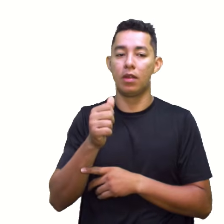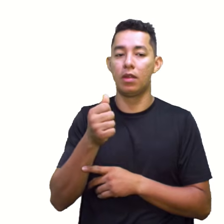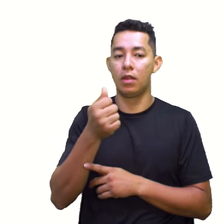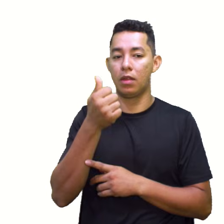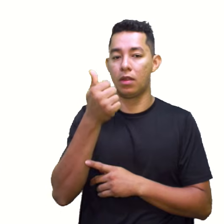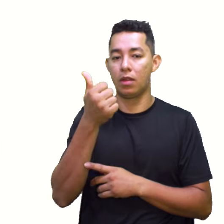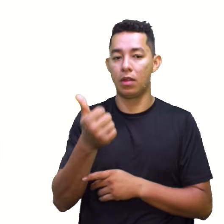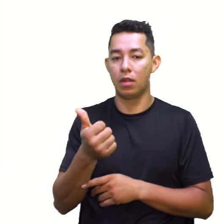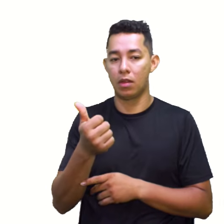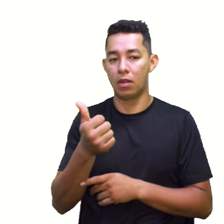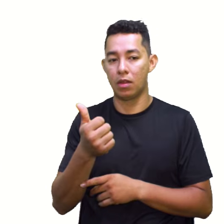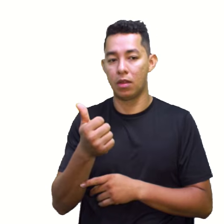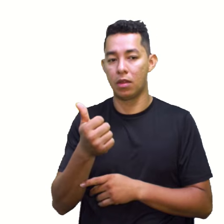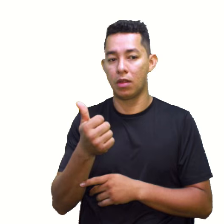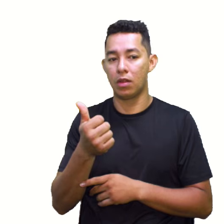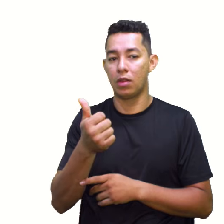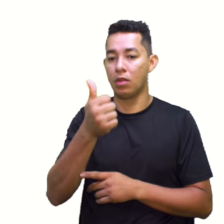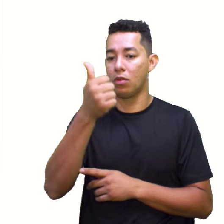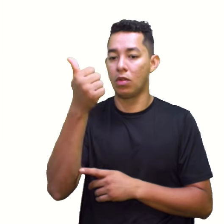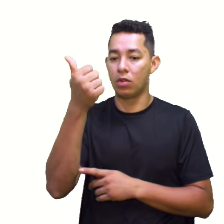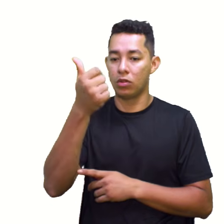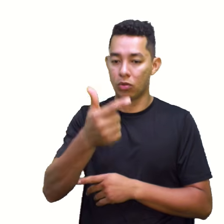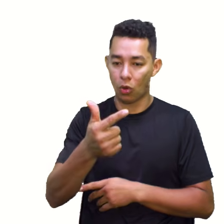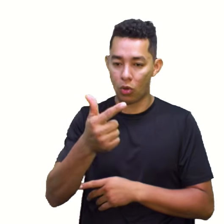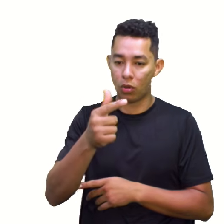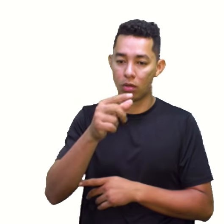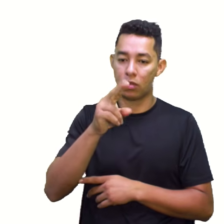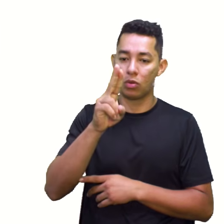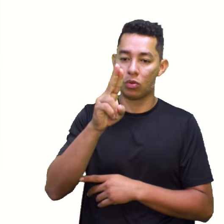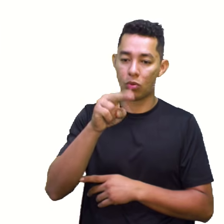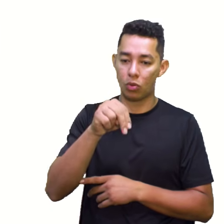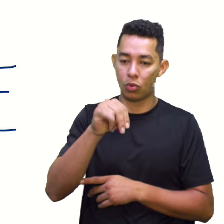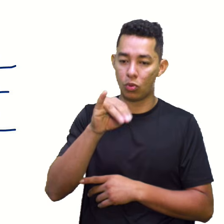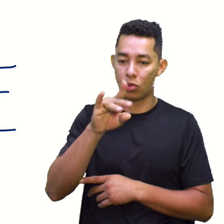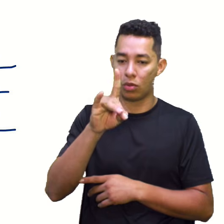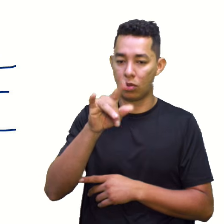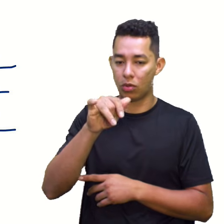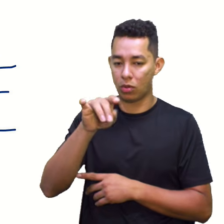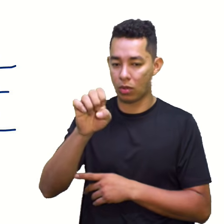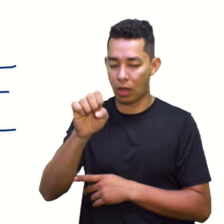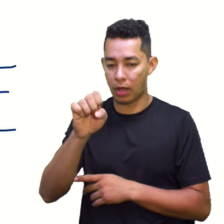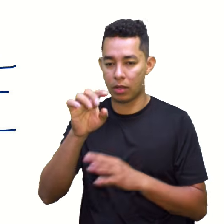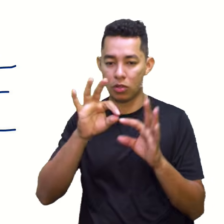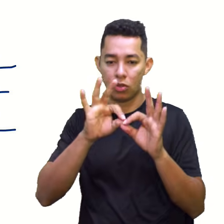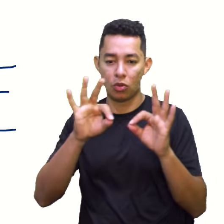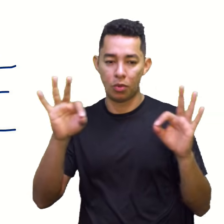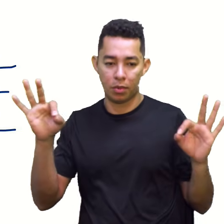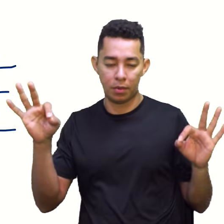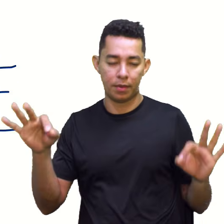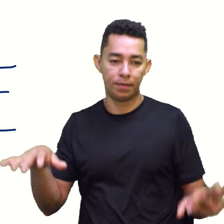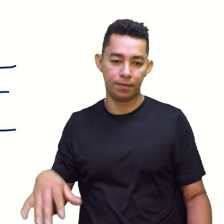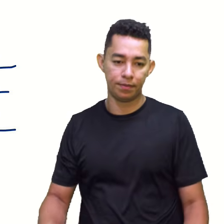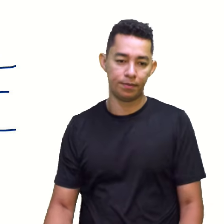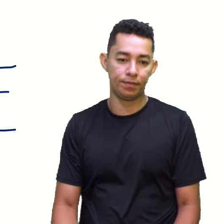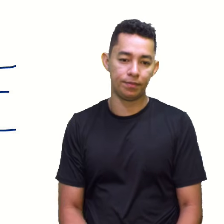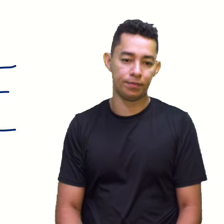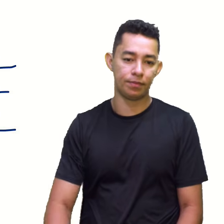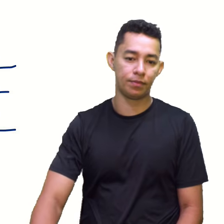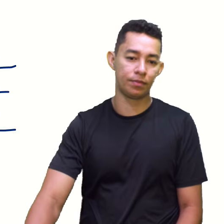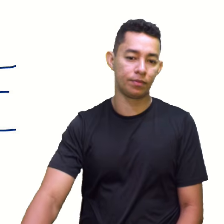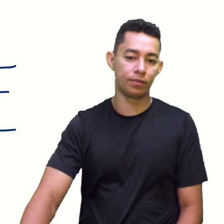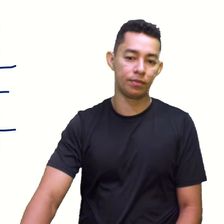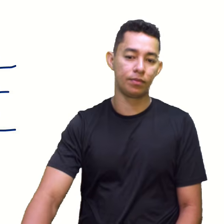12 unidades de comprimento. Percebam que agora, olha só, ele trouxe aqui